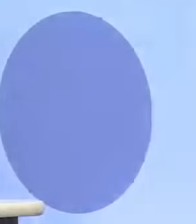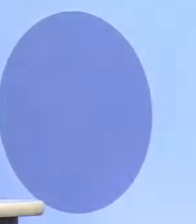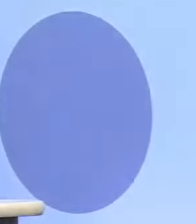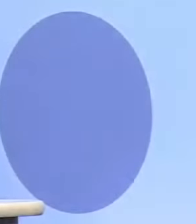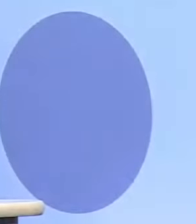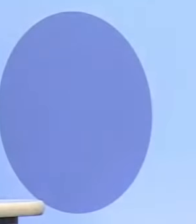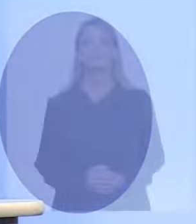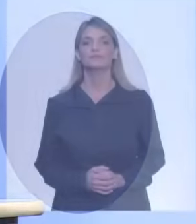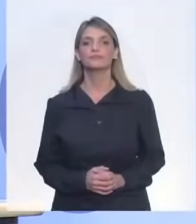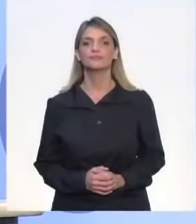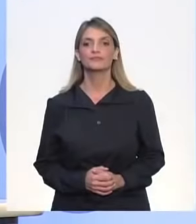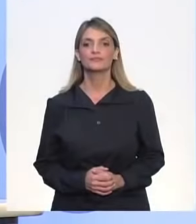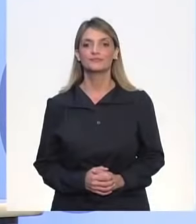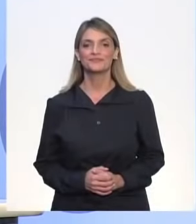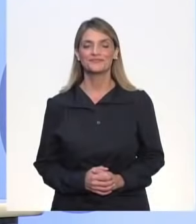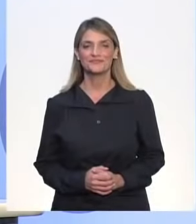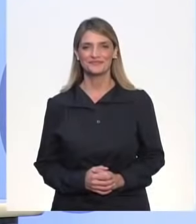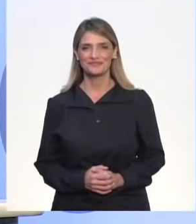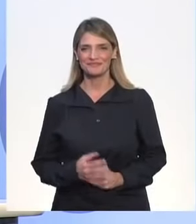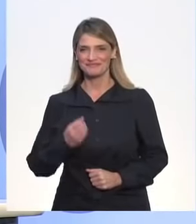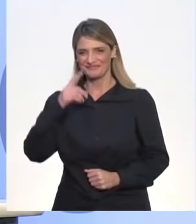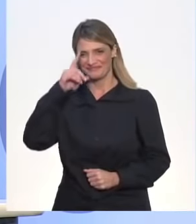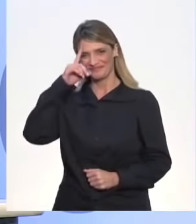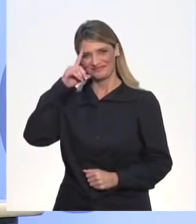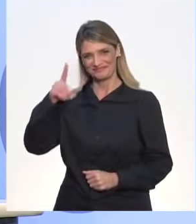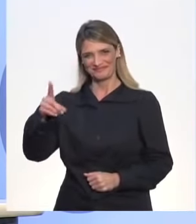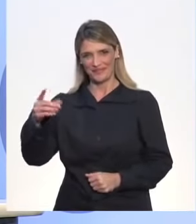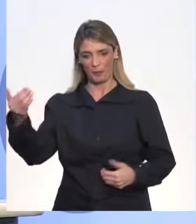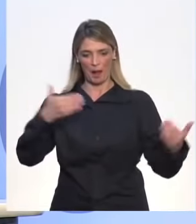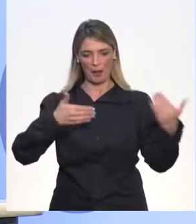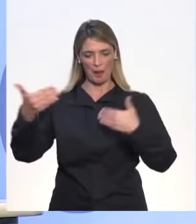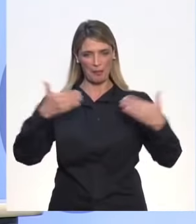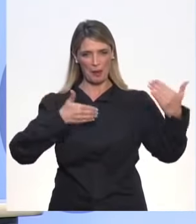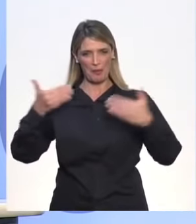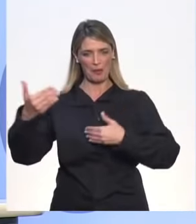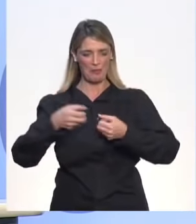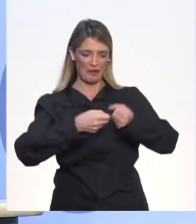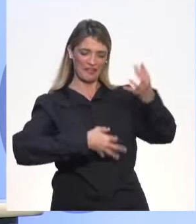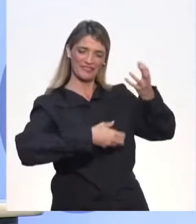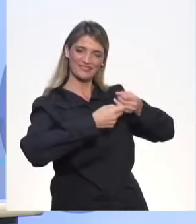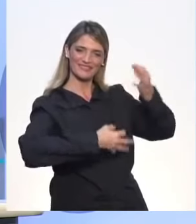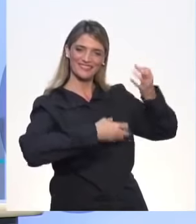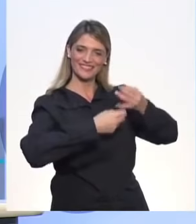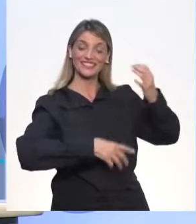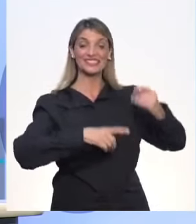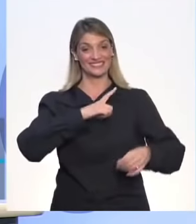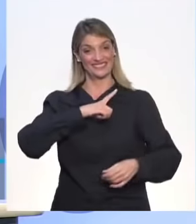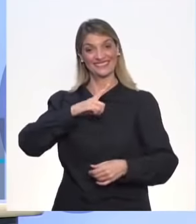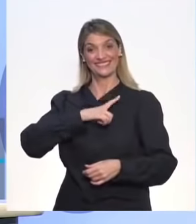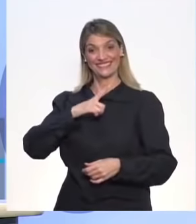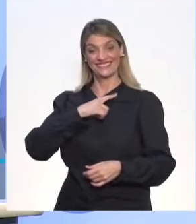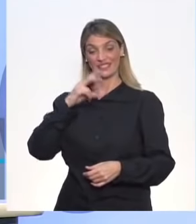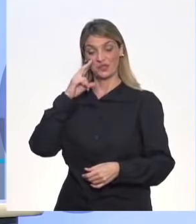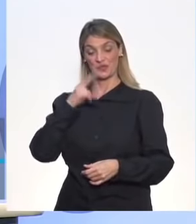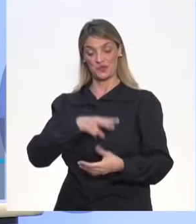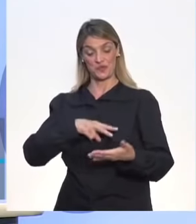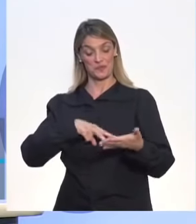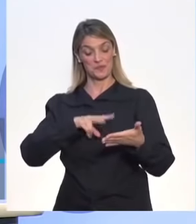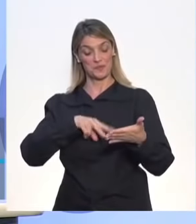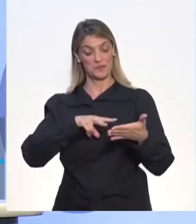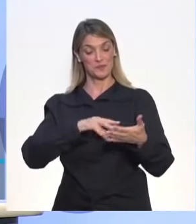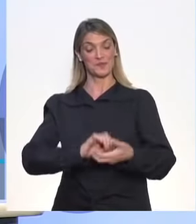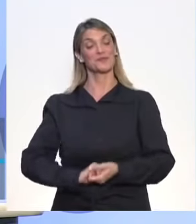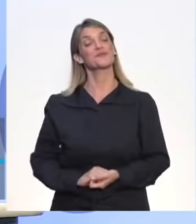meu Oi bom dia Muitas participações aqui deixa eu ver aqui muito